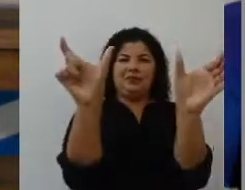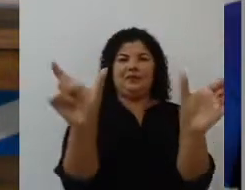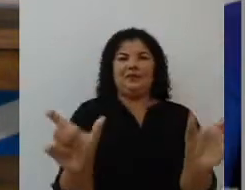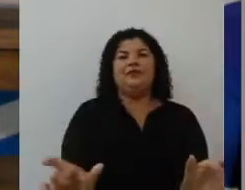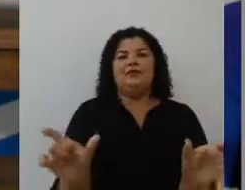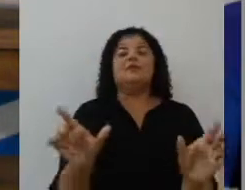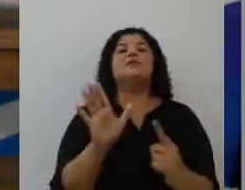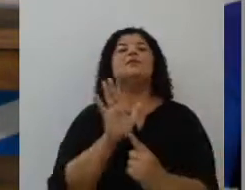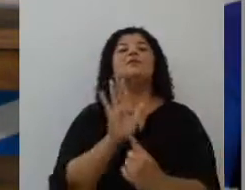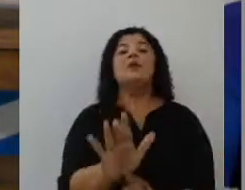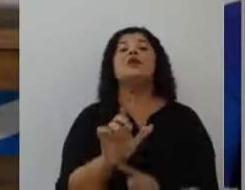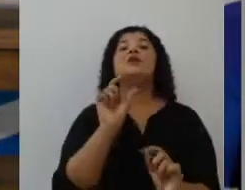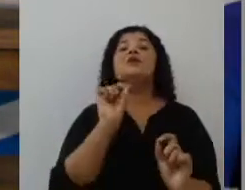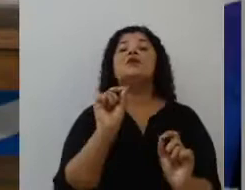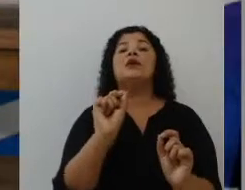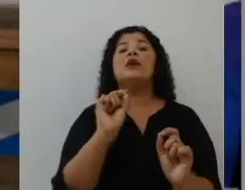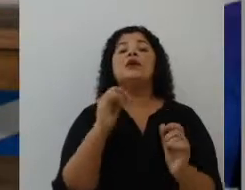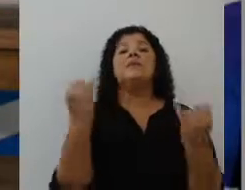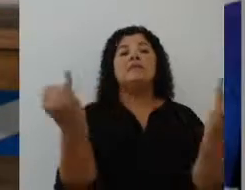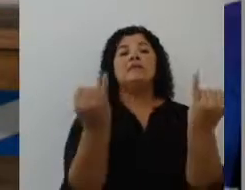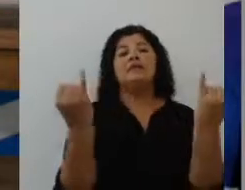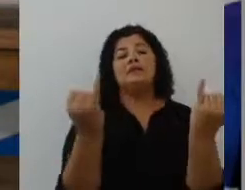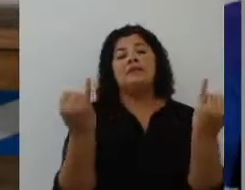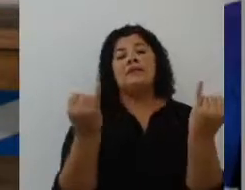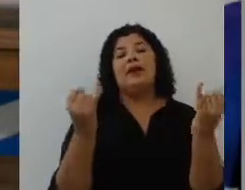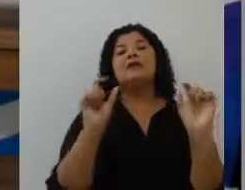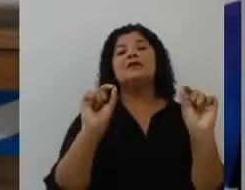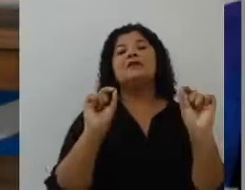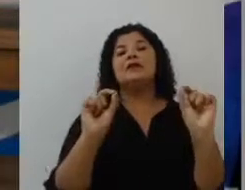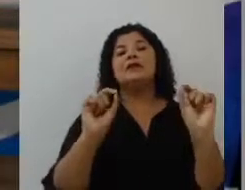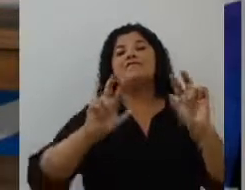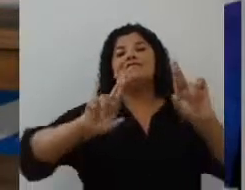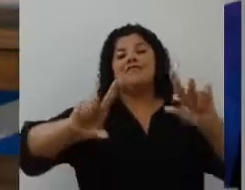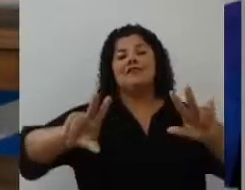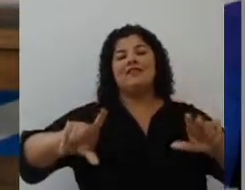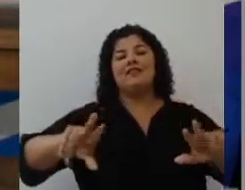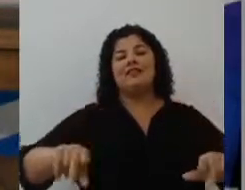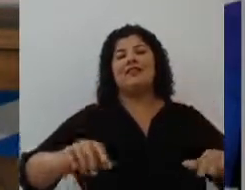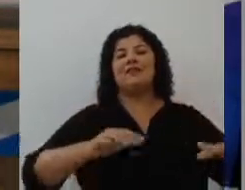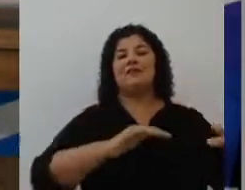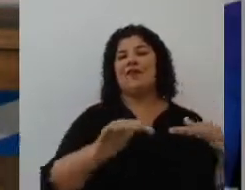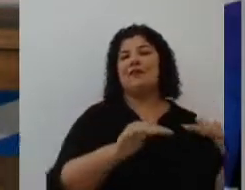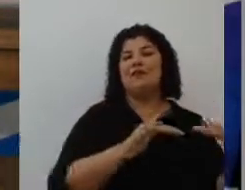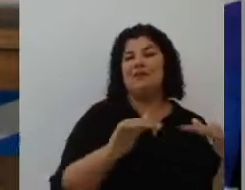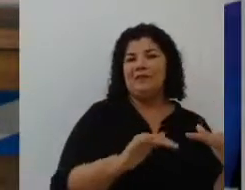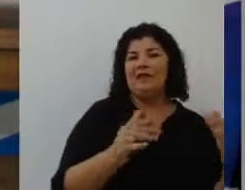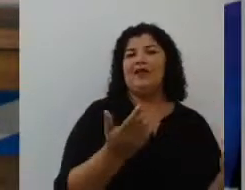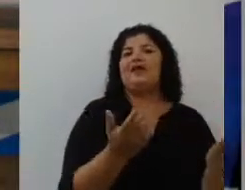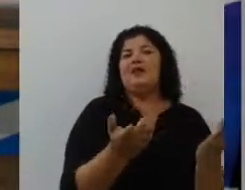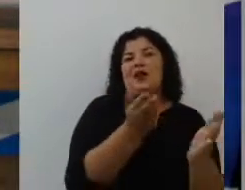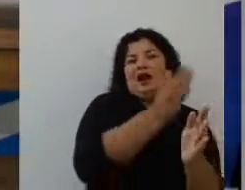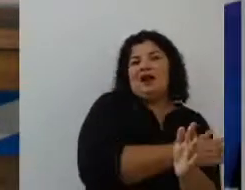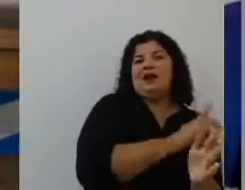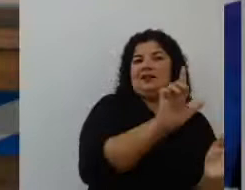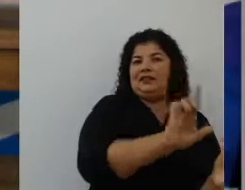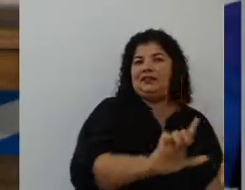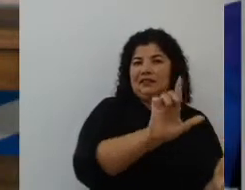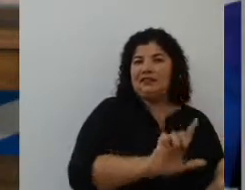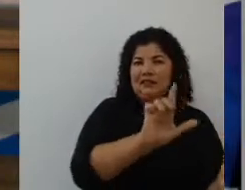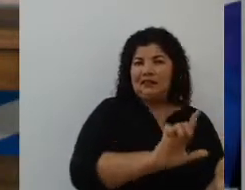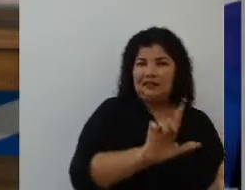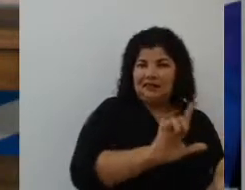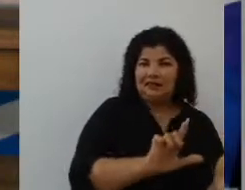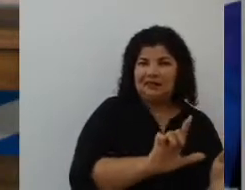para vocês as principais diferenças entre o movimento artístico anterior, o